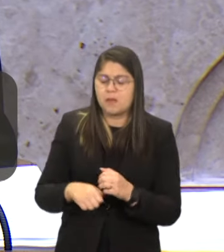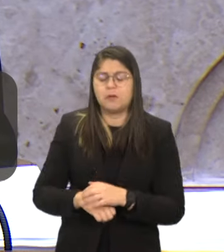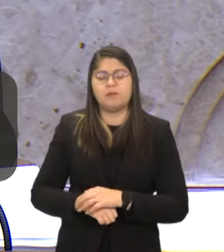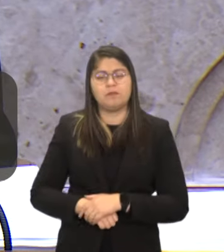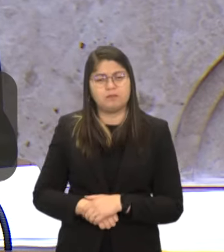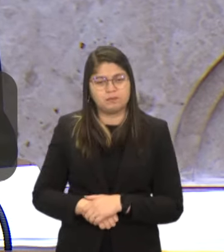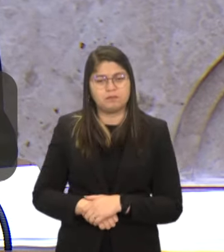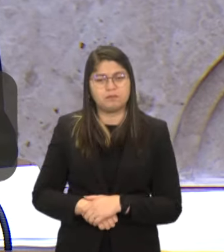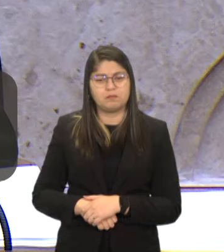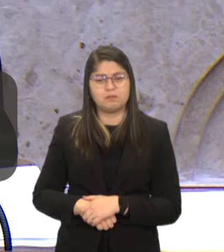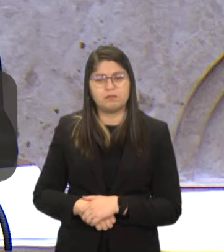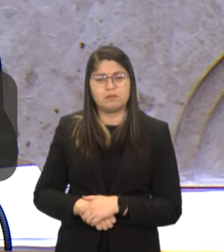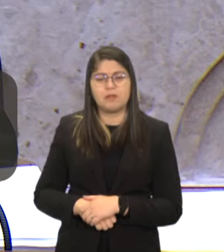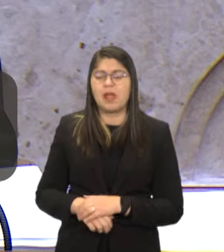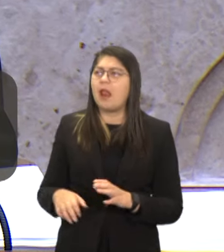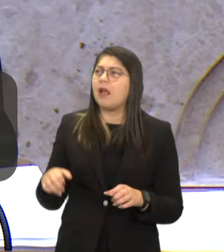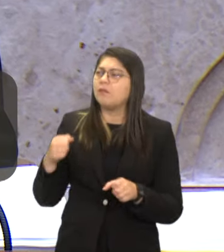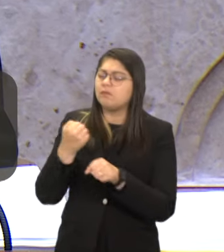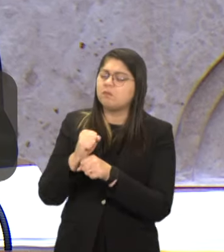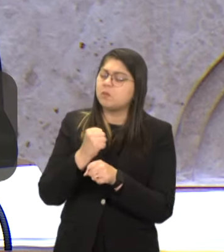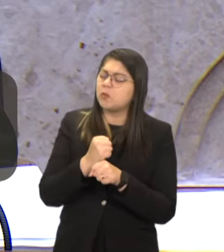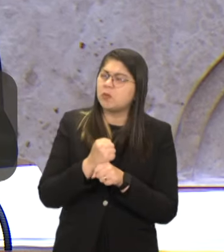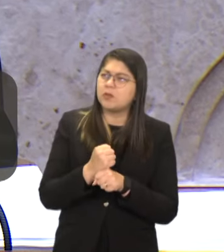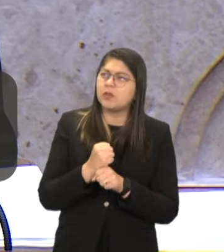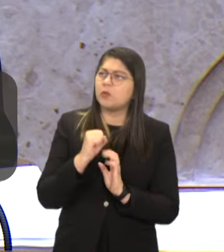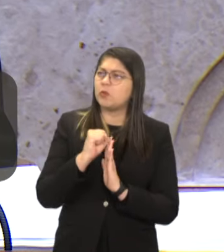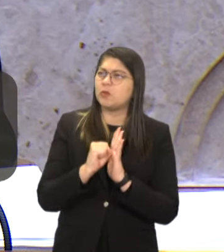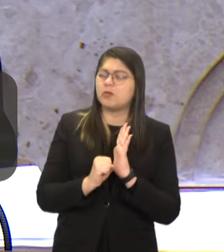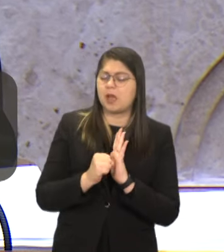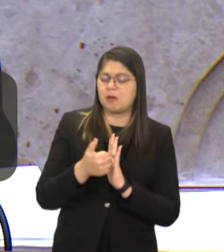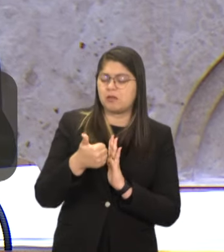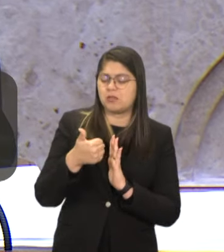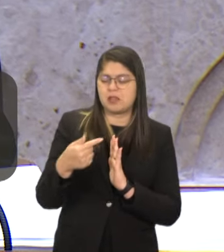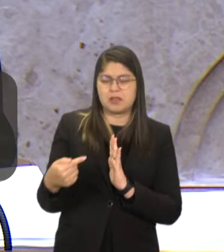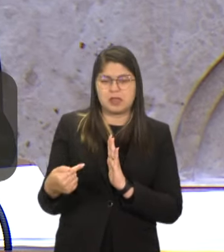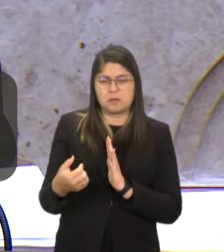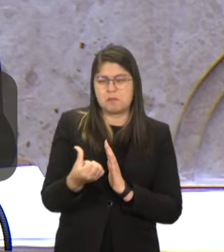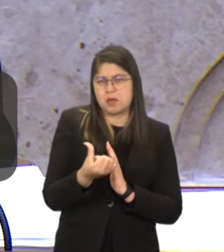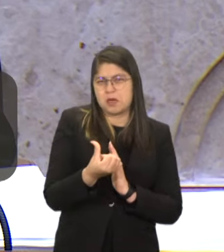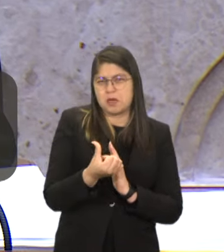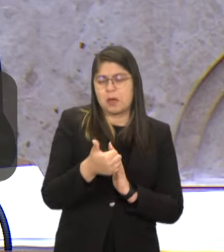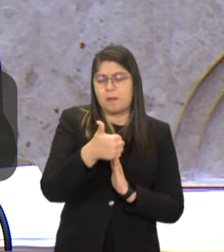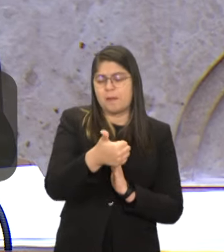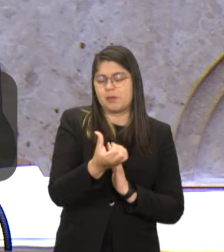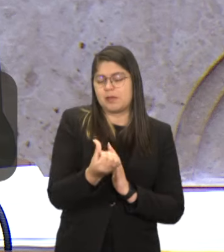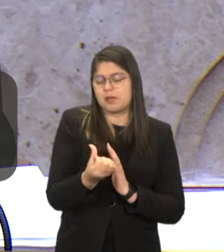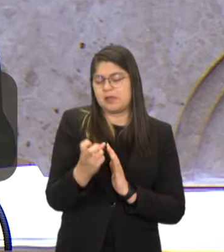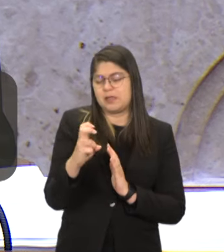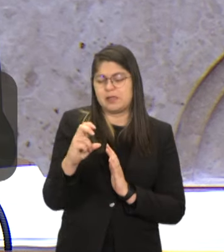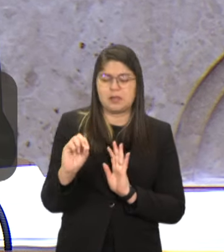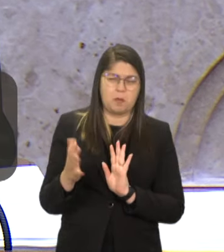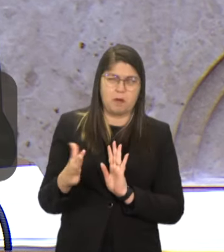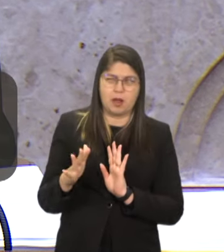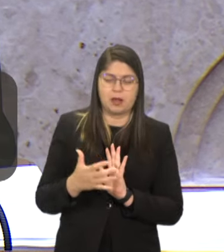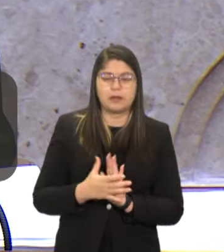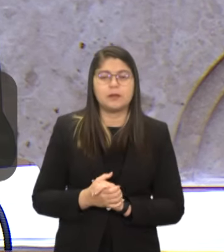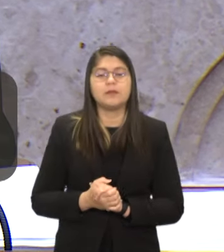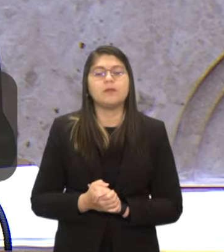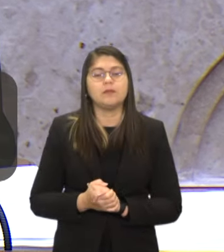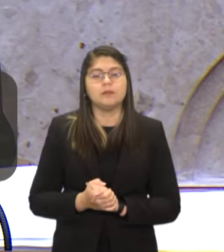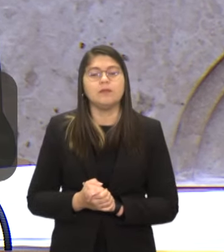levarmos em conta que foi construído no século XVII, 1650 e alguma coisa.